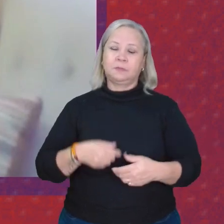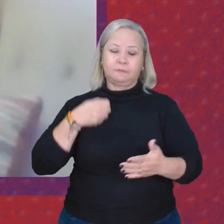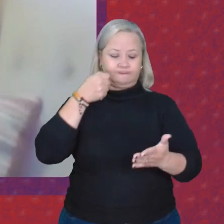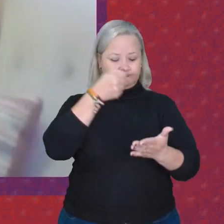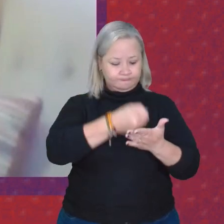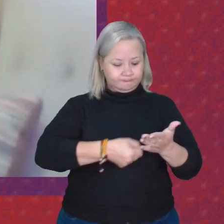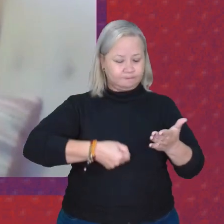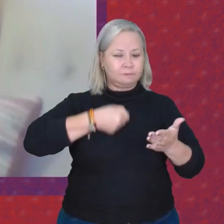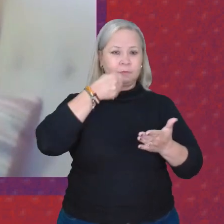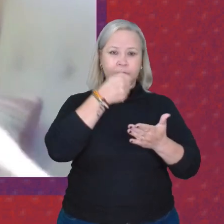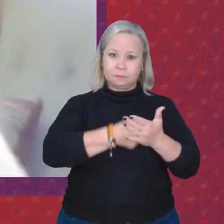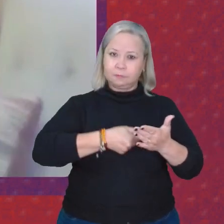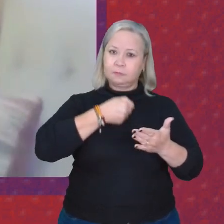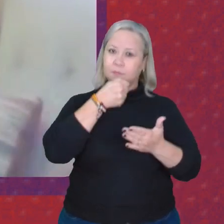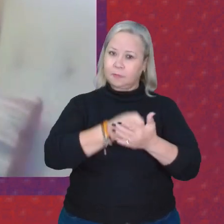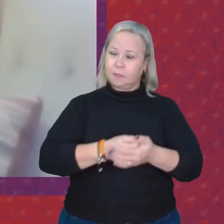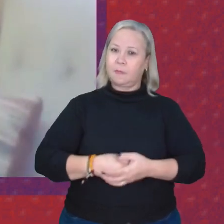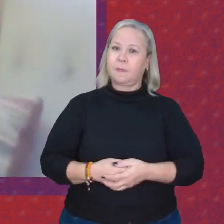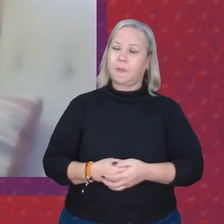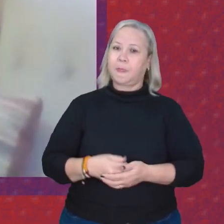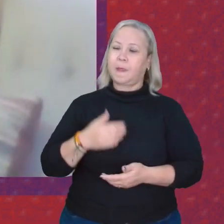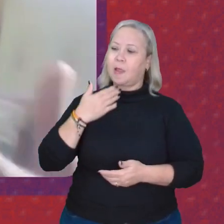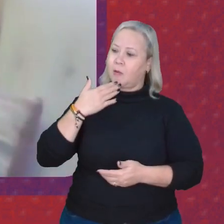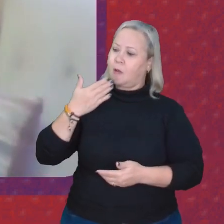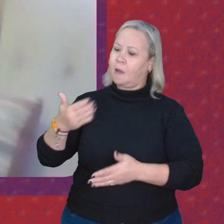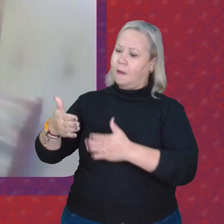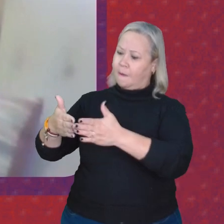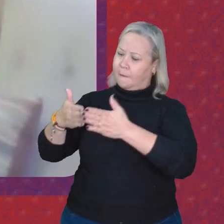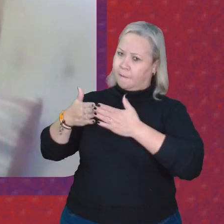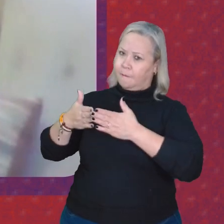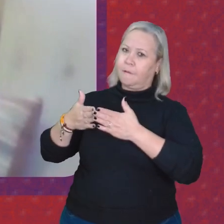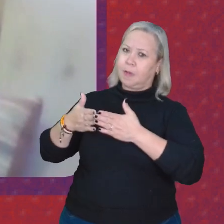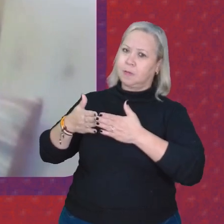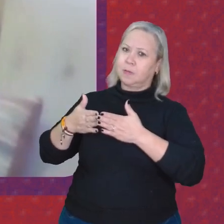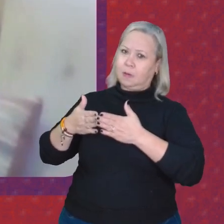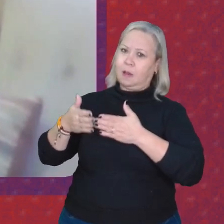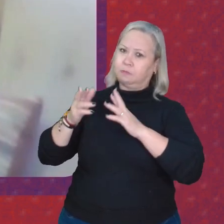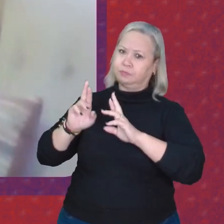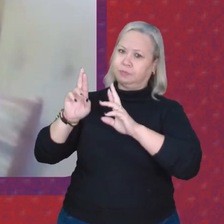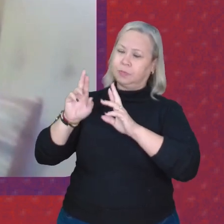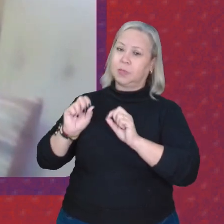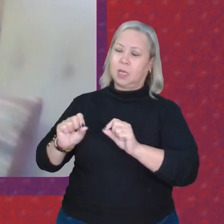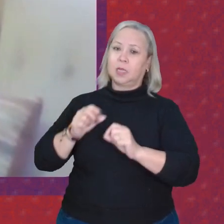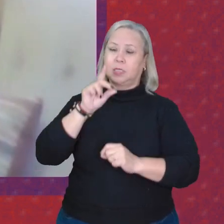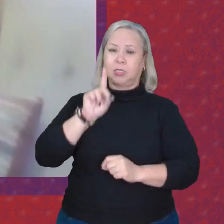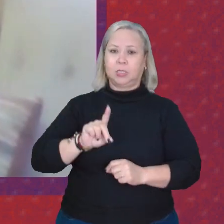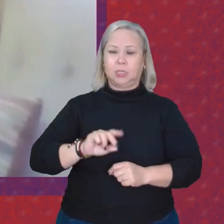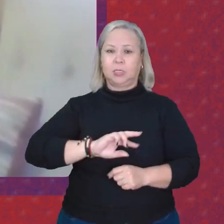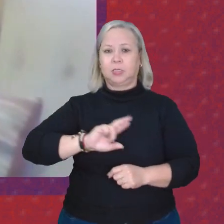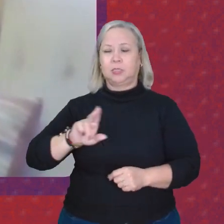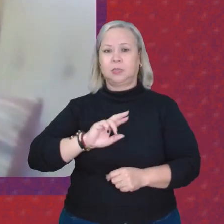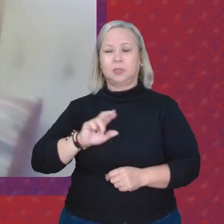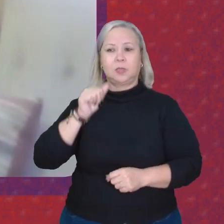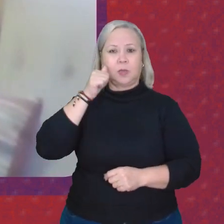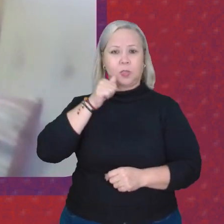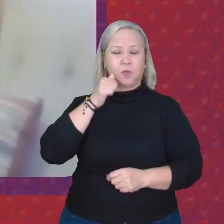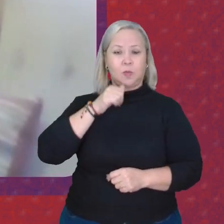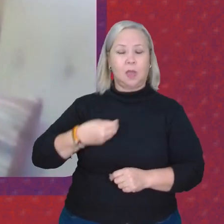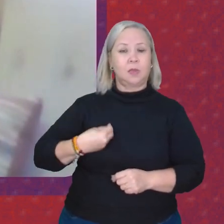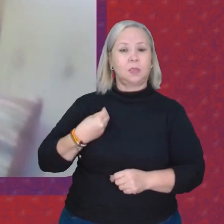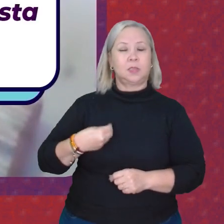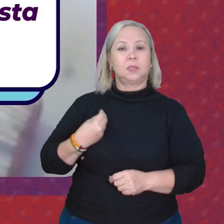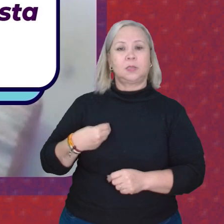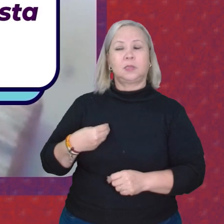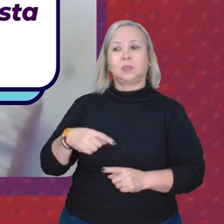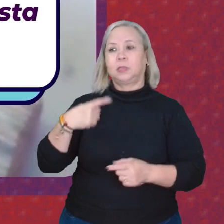lutar, nós precisamos reivindicar esse direito. Não só as mulheres que estão